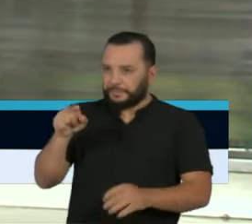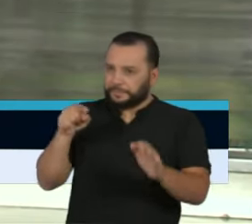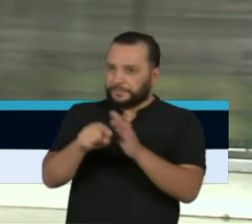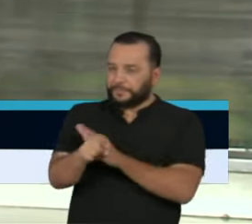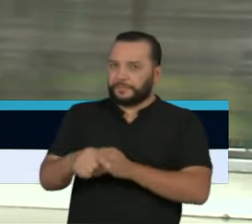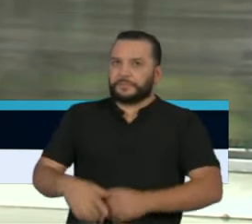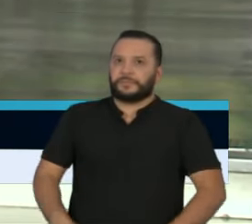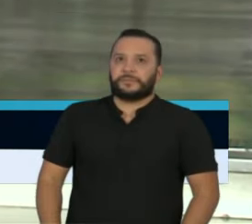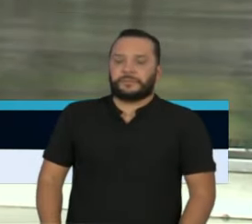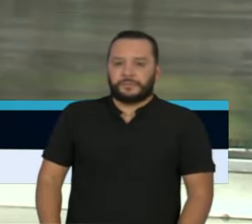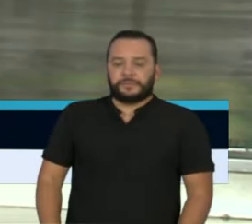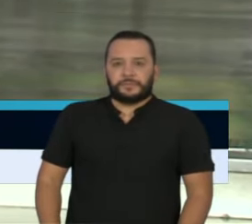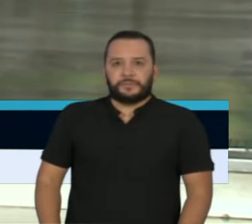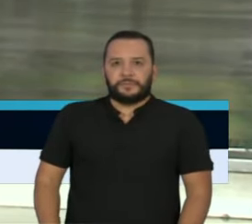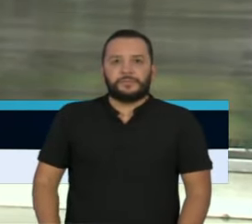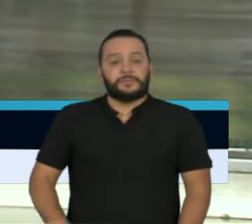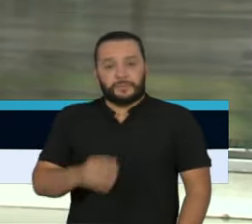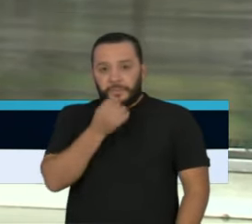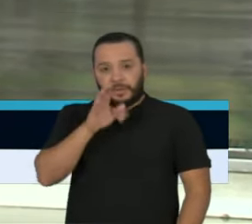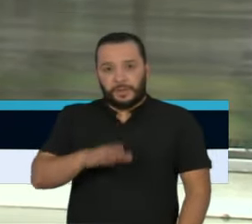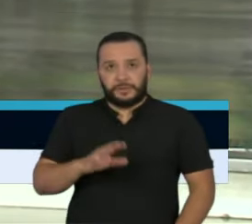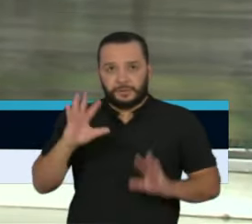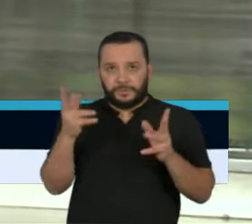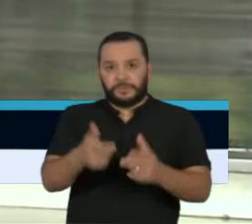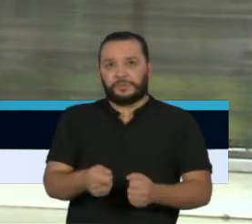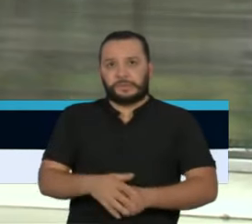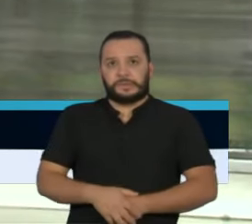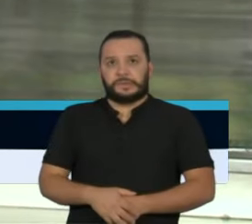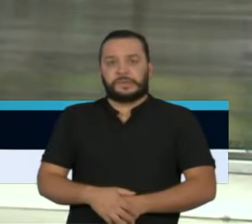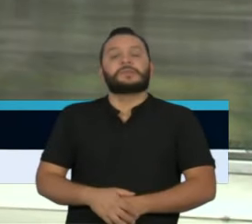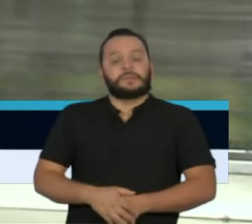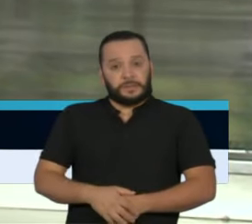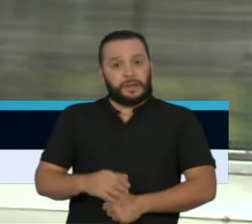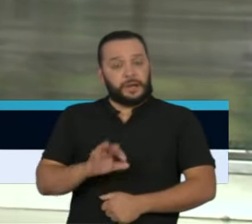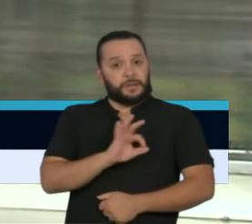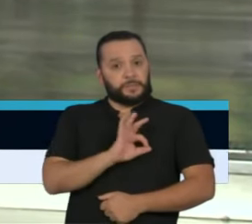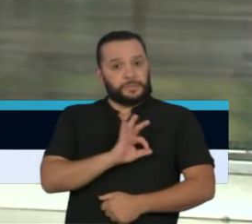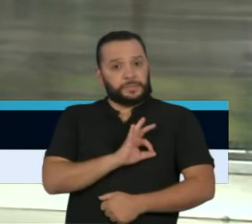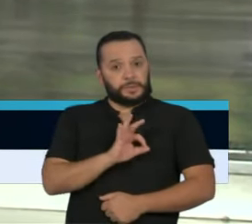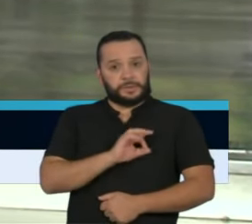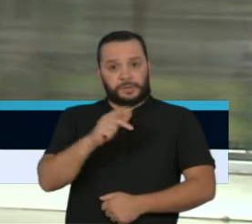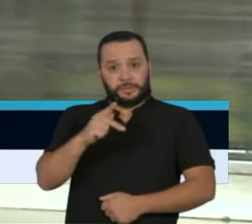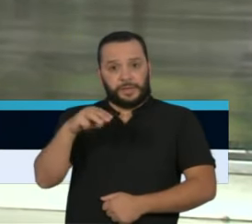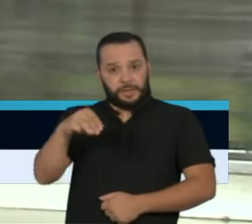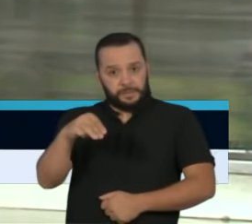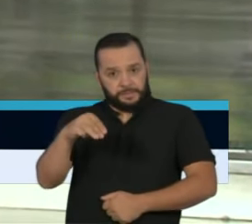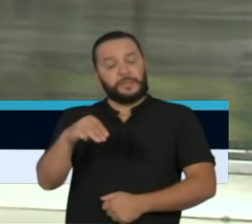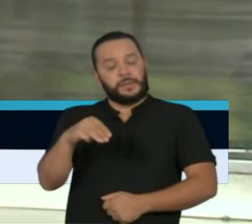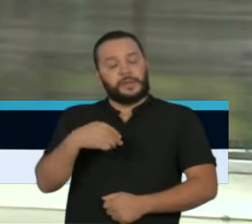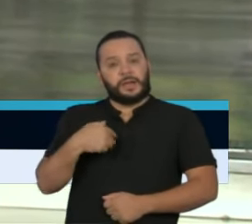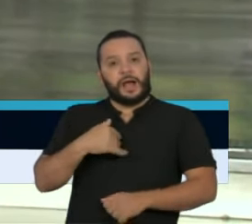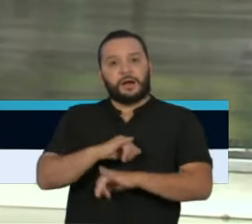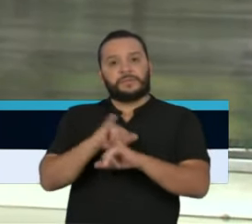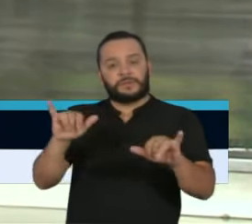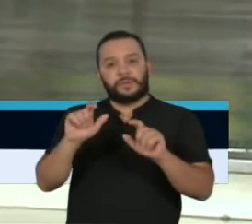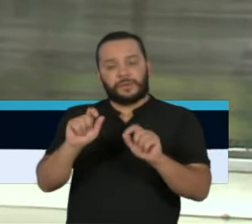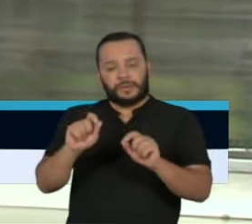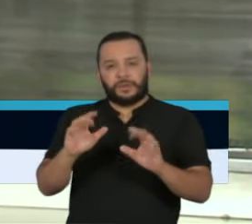favor. Obrigado, governador. Boa tarde a todos. Governador, a Polícia Militar hoje informou que a PM está